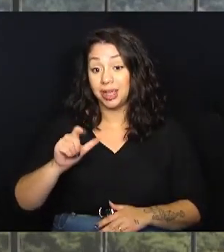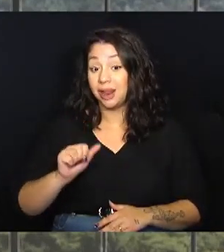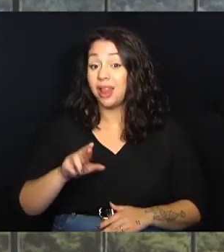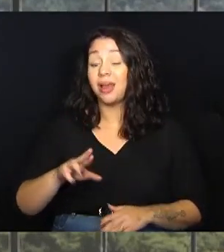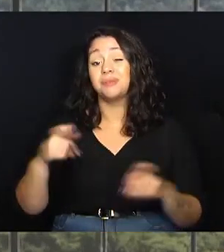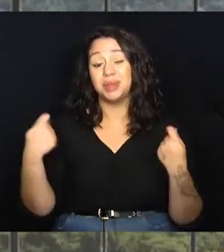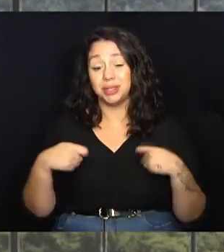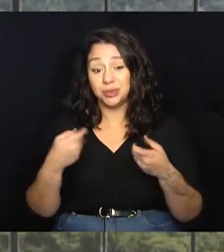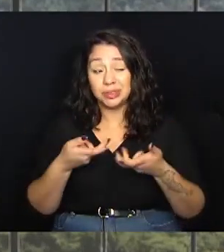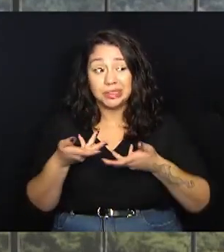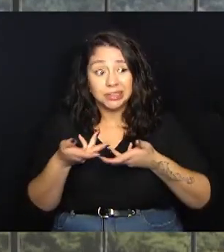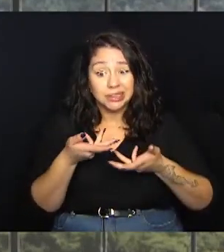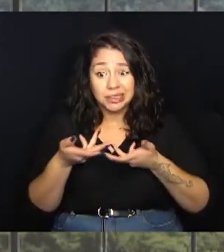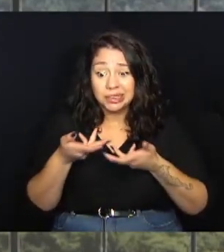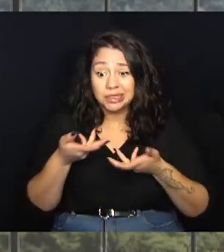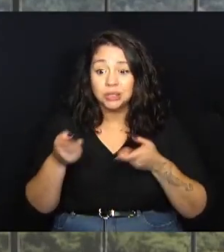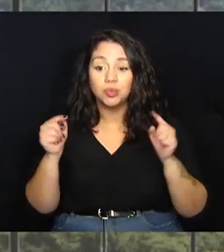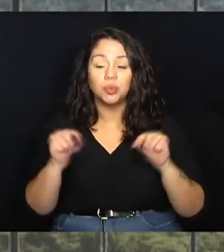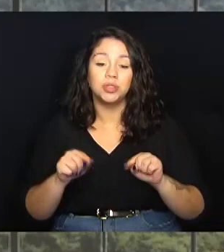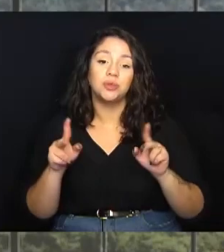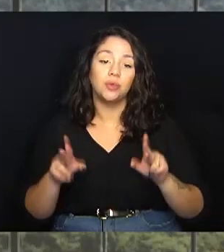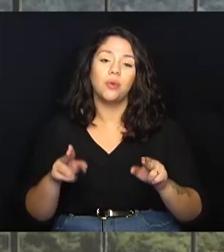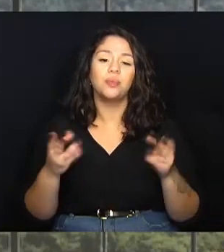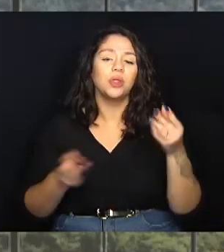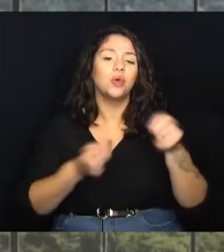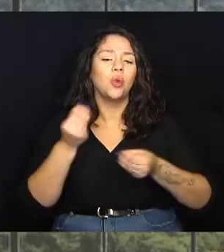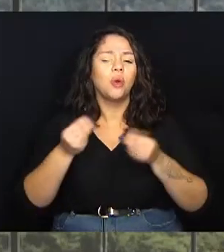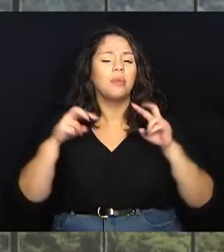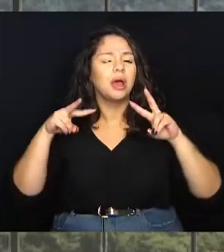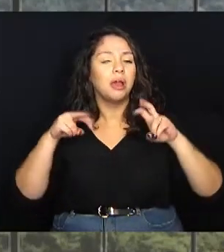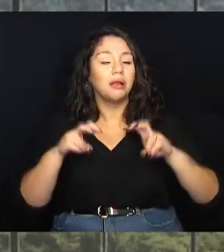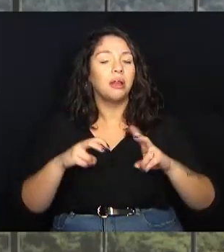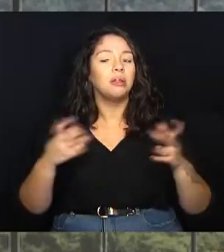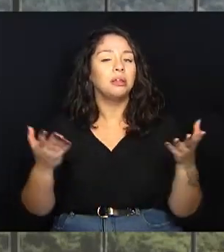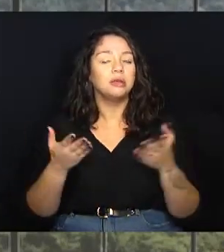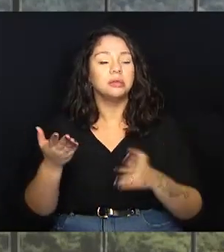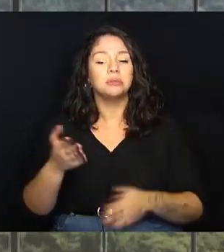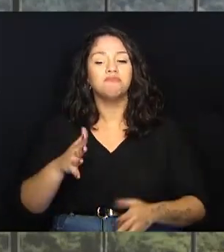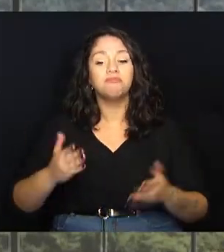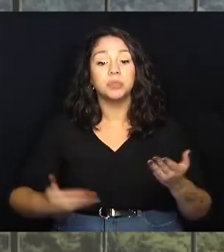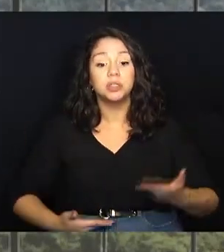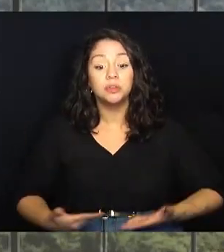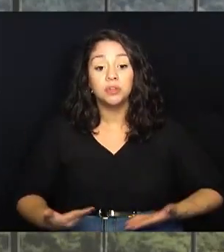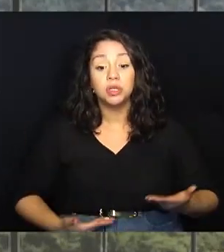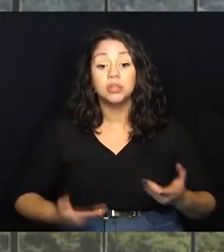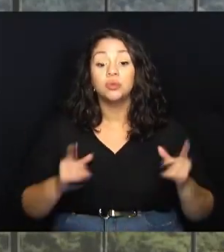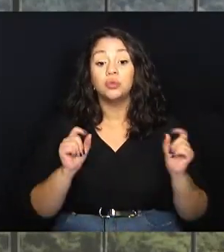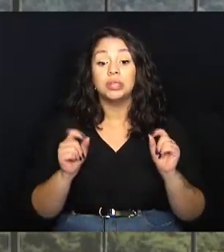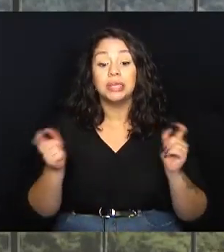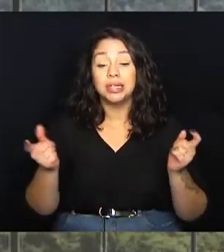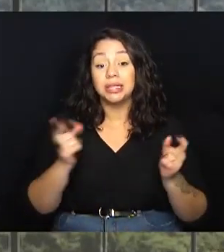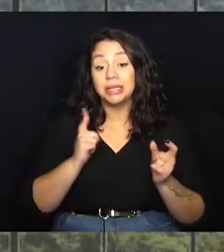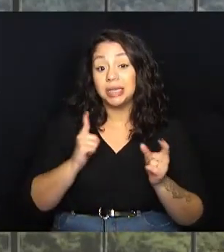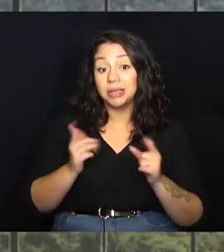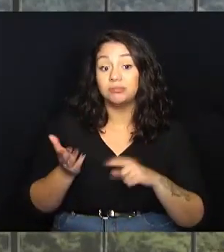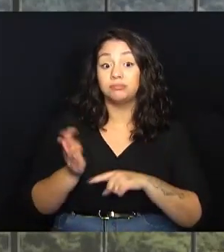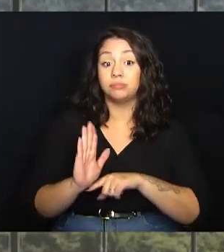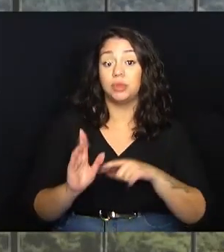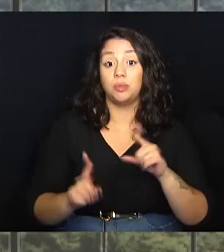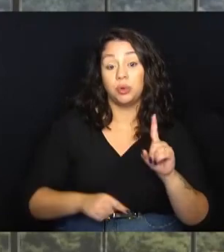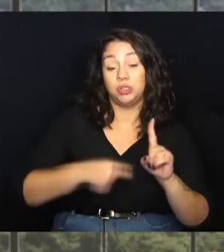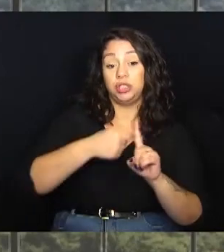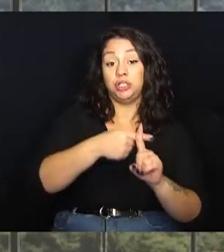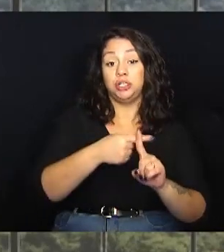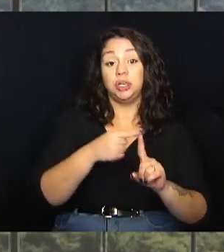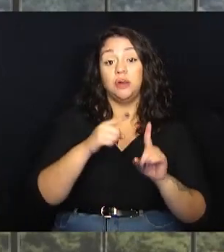com situações como essa. Como que a senhora analisa esse serviço e que contribuição cada família campineira